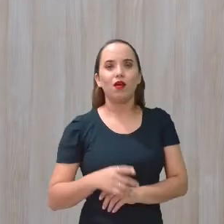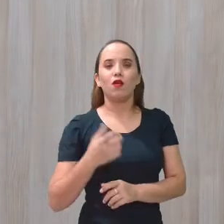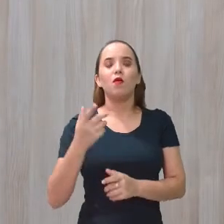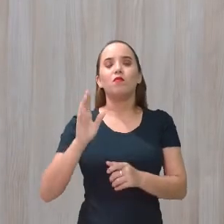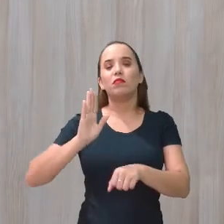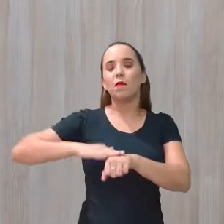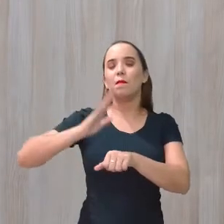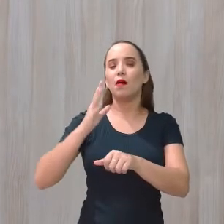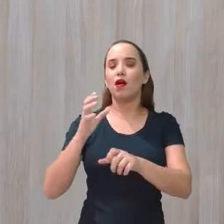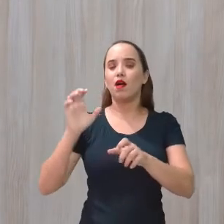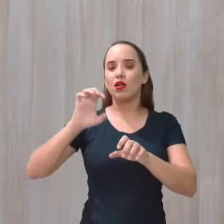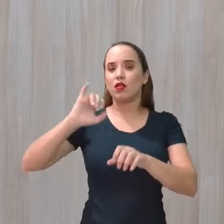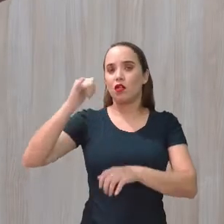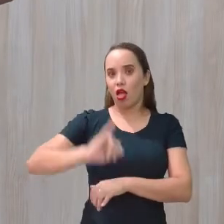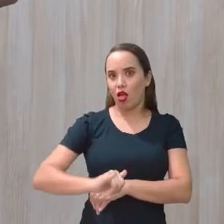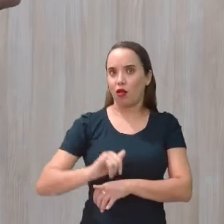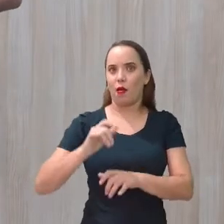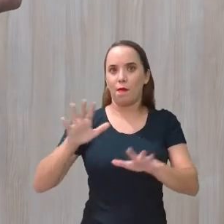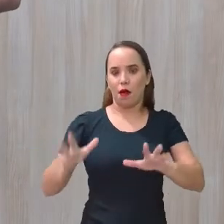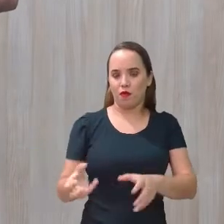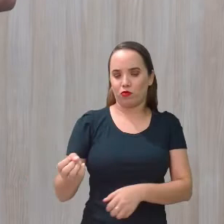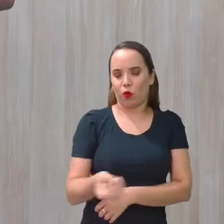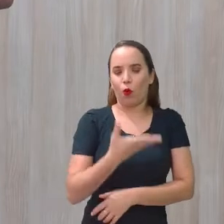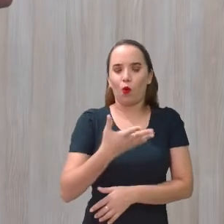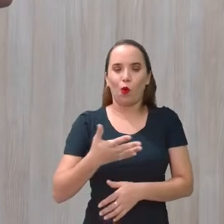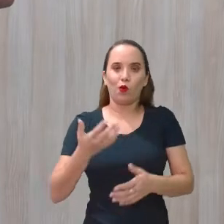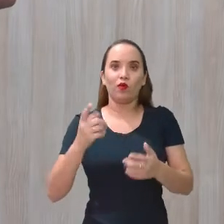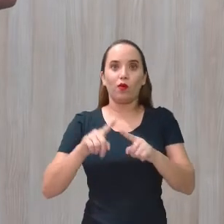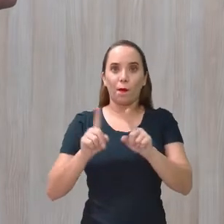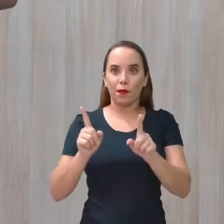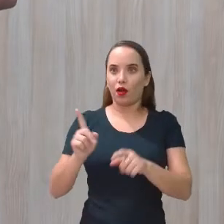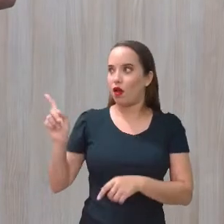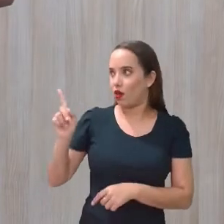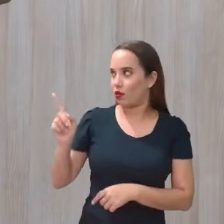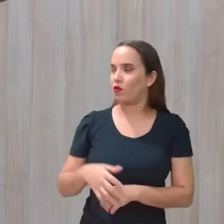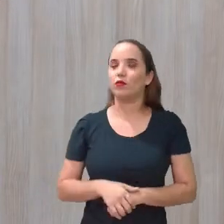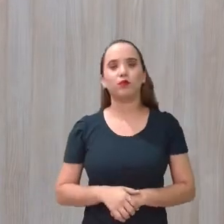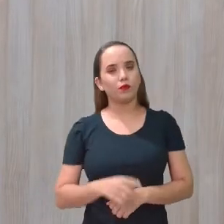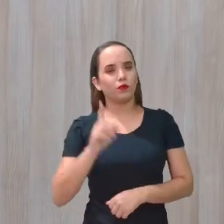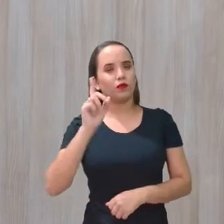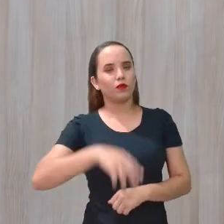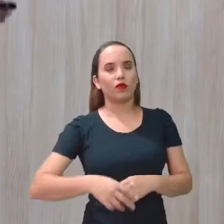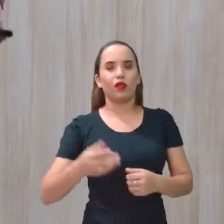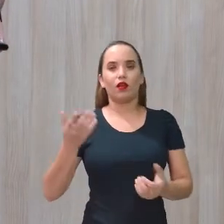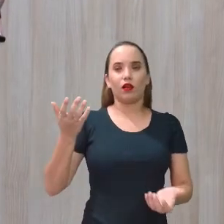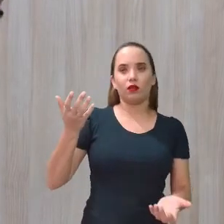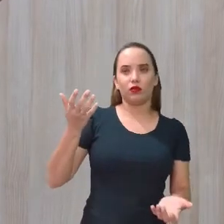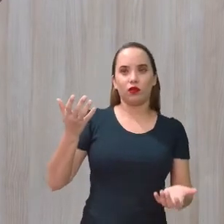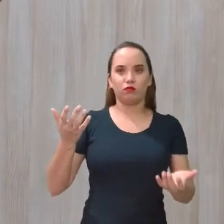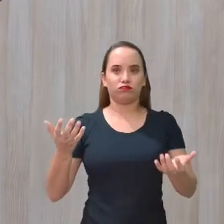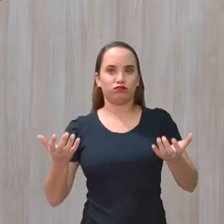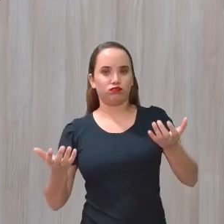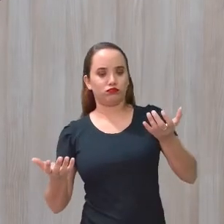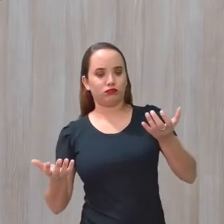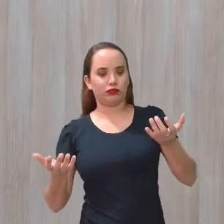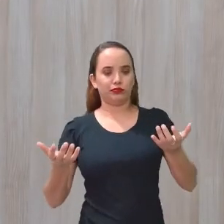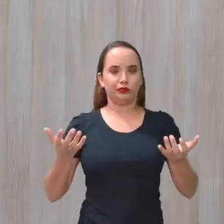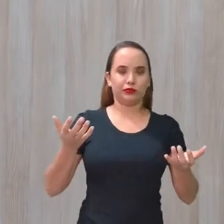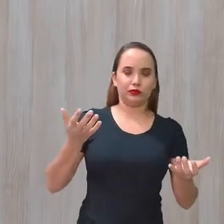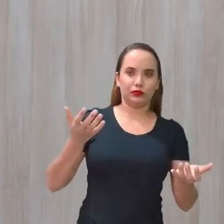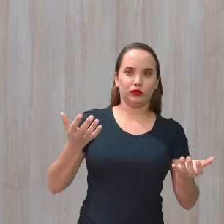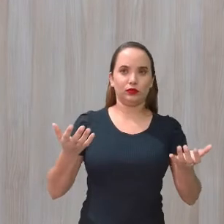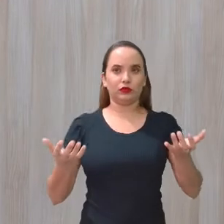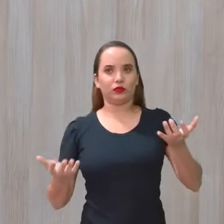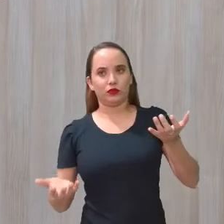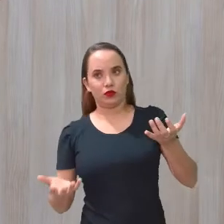né? Então a balança de dois pratos, ela é uma balança nesse sentido aí, que ela está tentando manter o equilíbrio, né? Então a